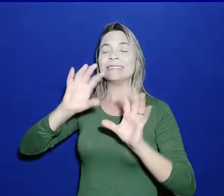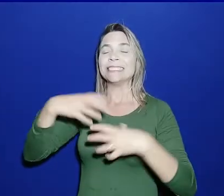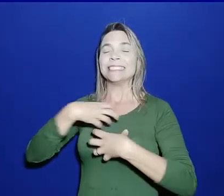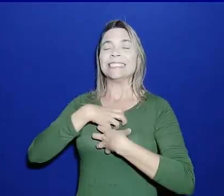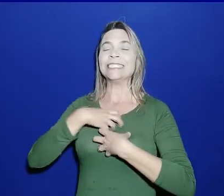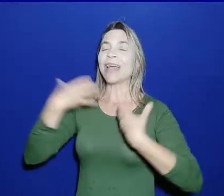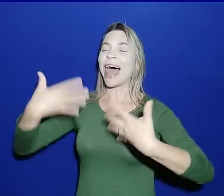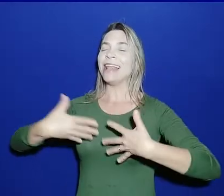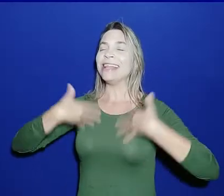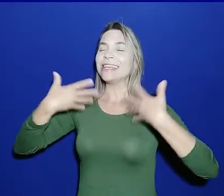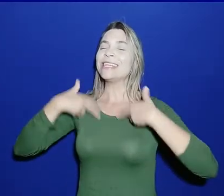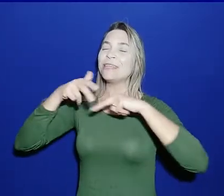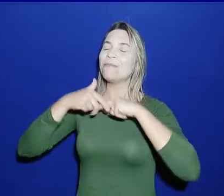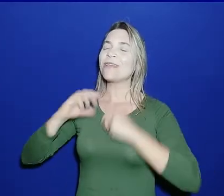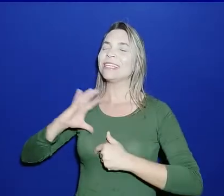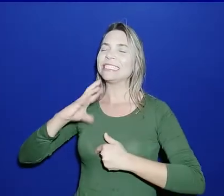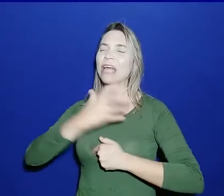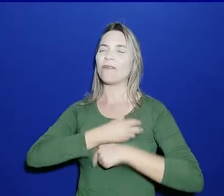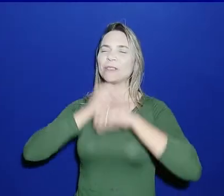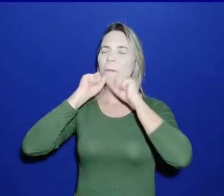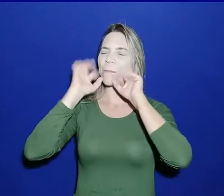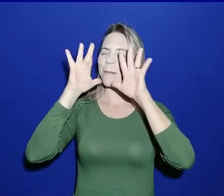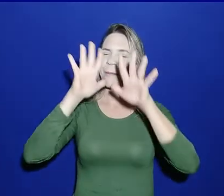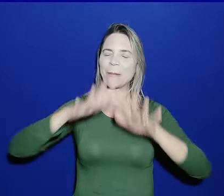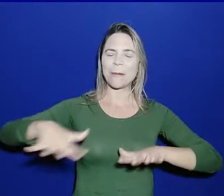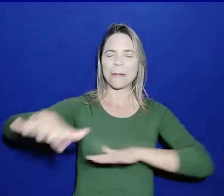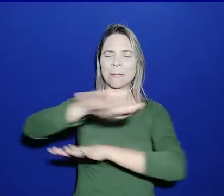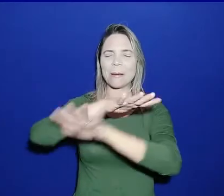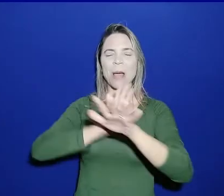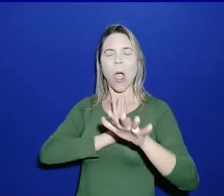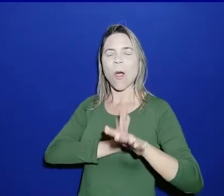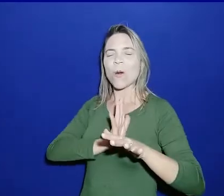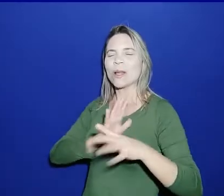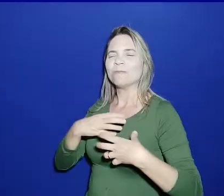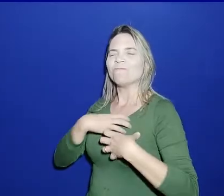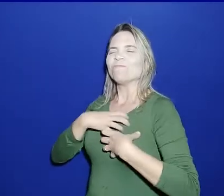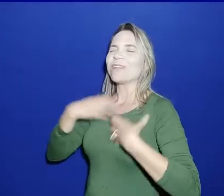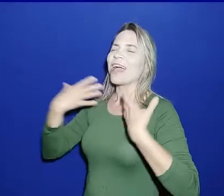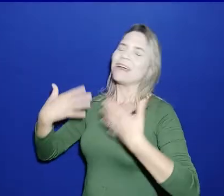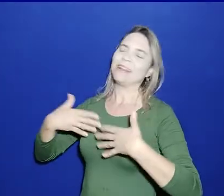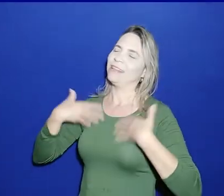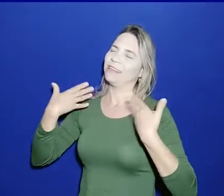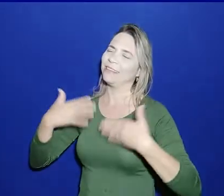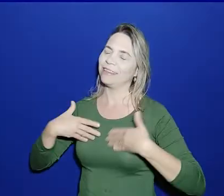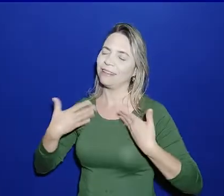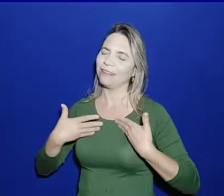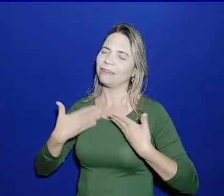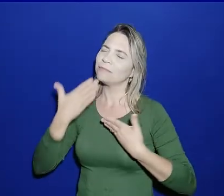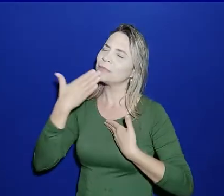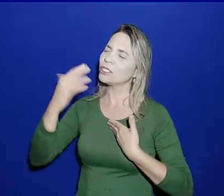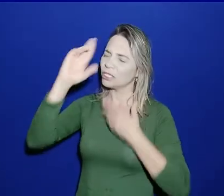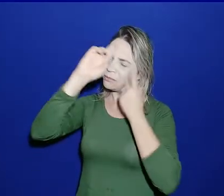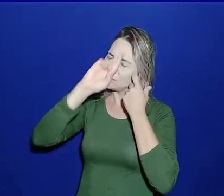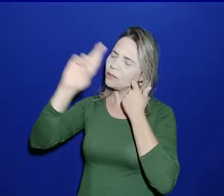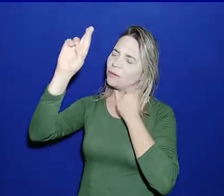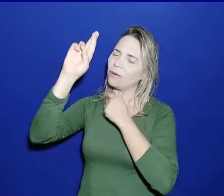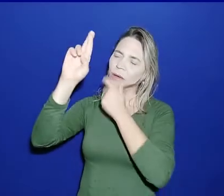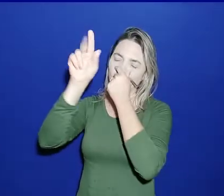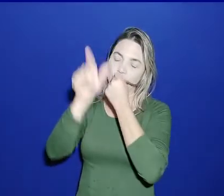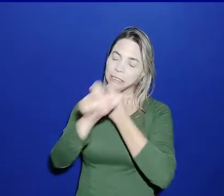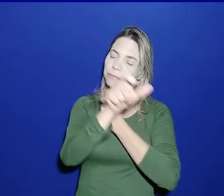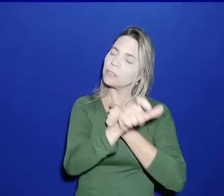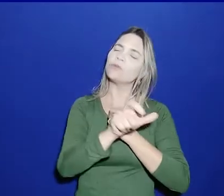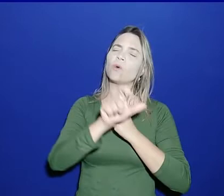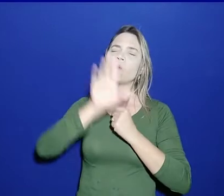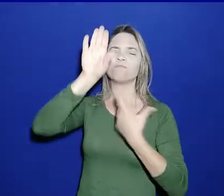salvação, a certeza da vida eterna, inunde corações que creem no Senhor nessa hora. Nós te pedimos que dê a esses que creram